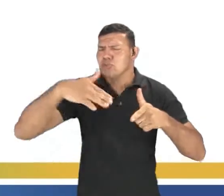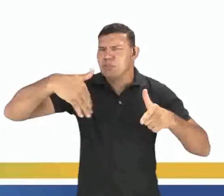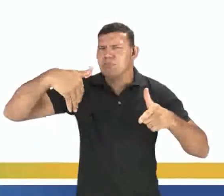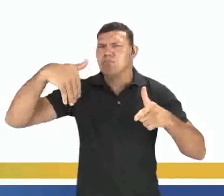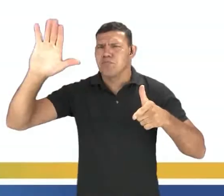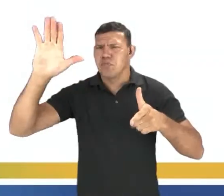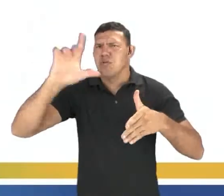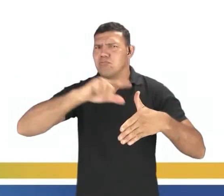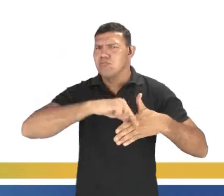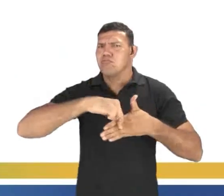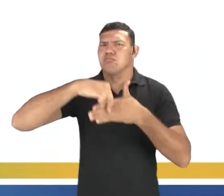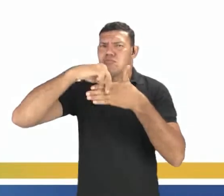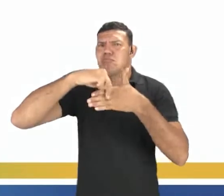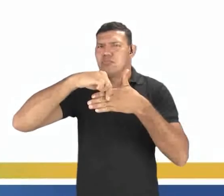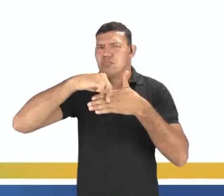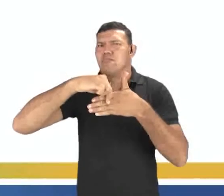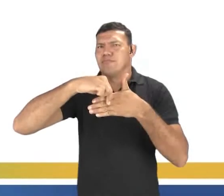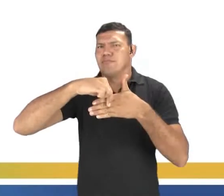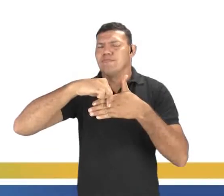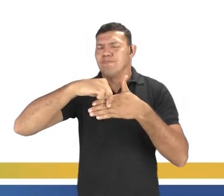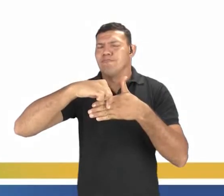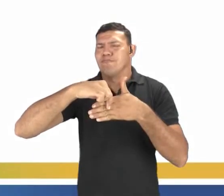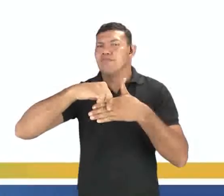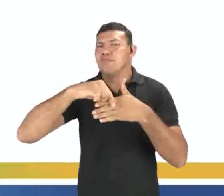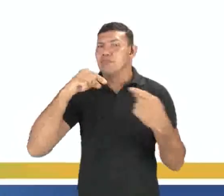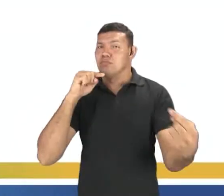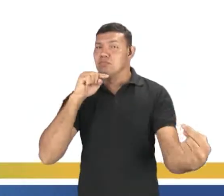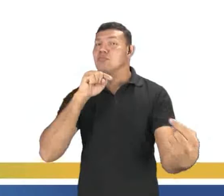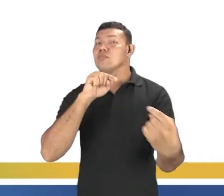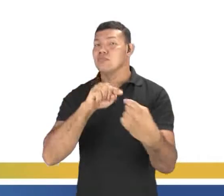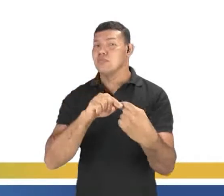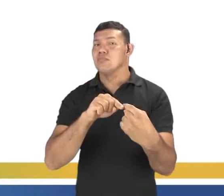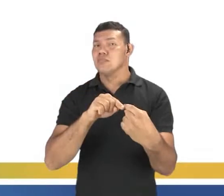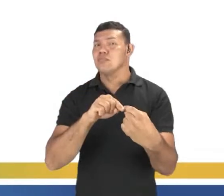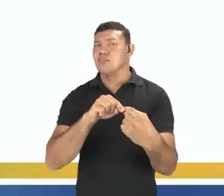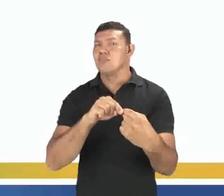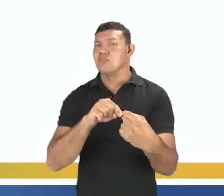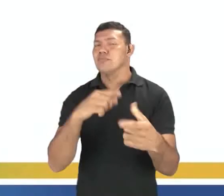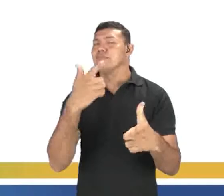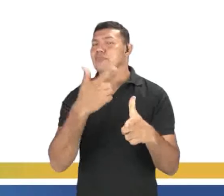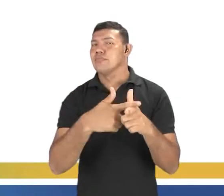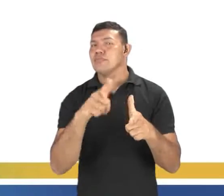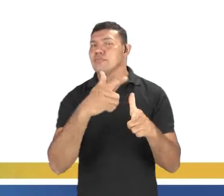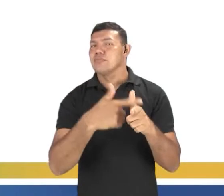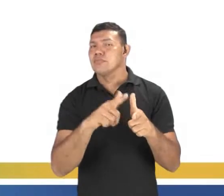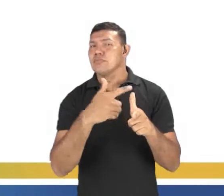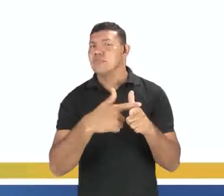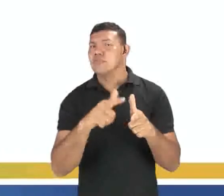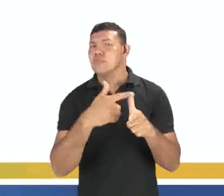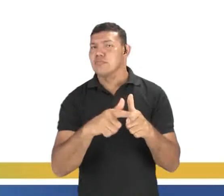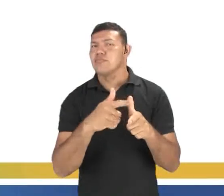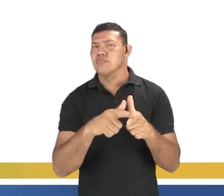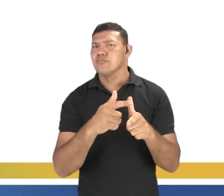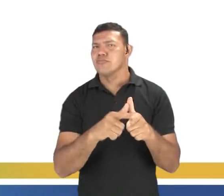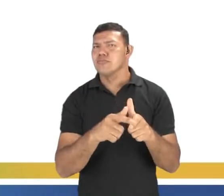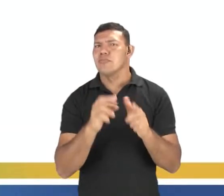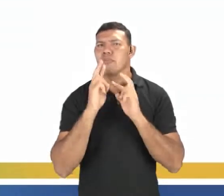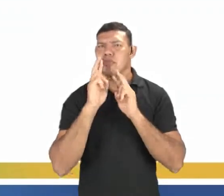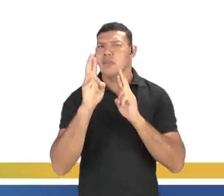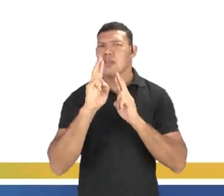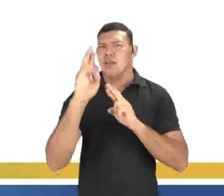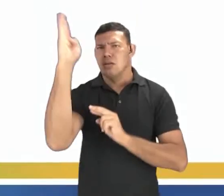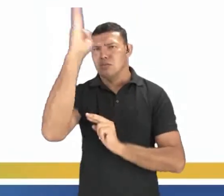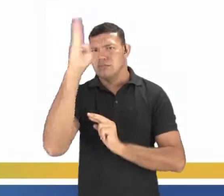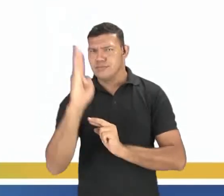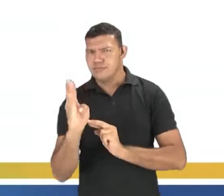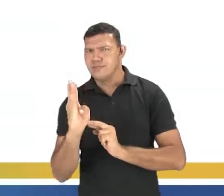se destacam, tá, em relação, né, aos problemas relatados no Brasil. Então, se você